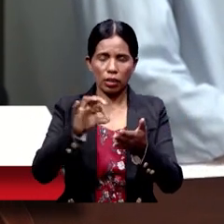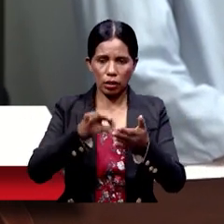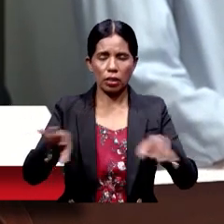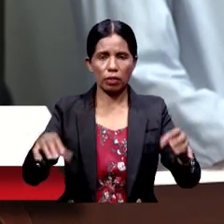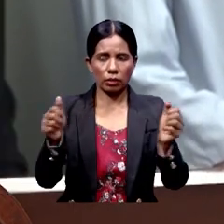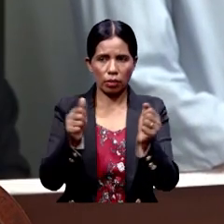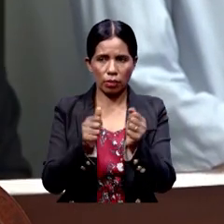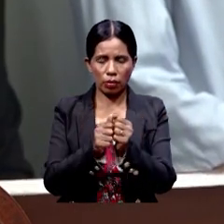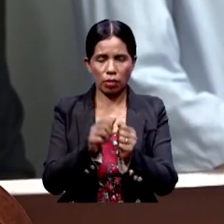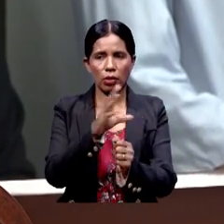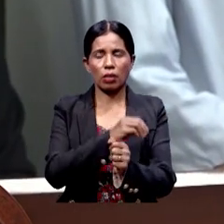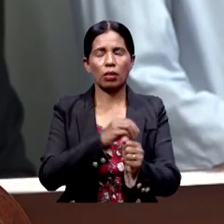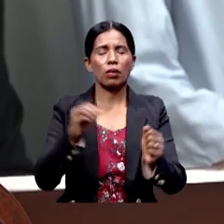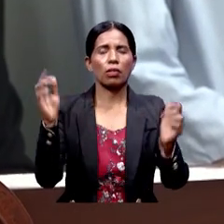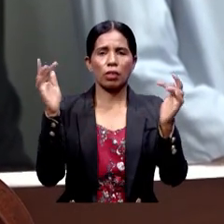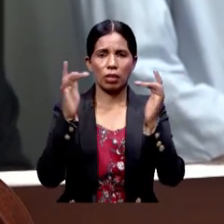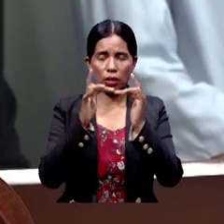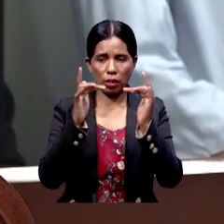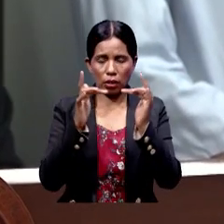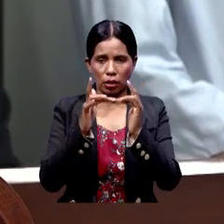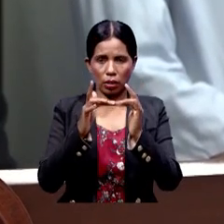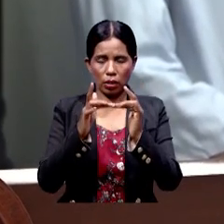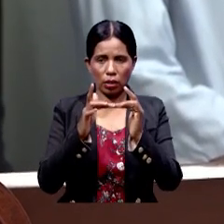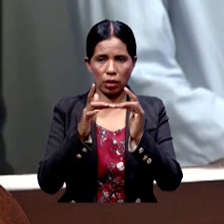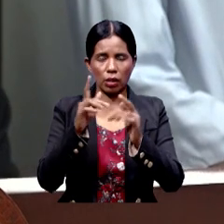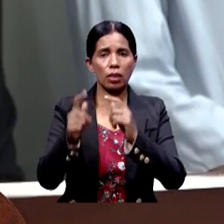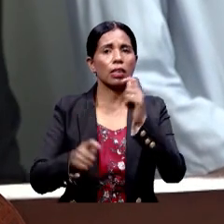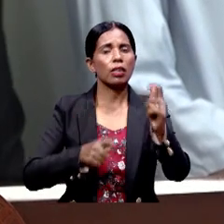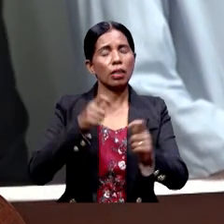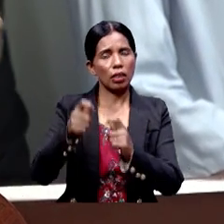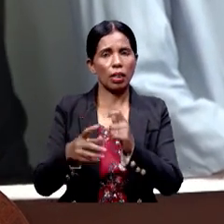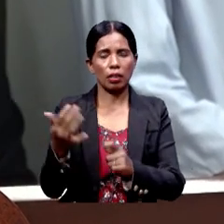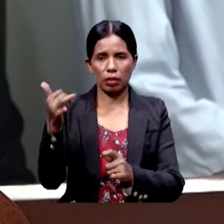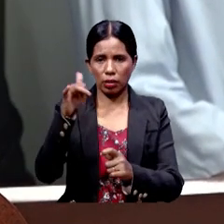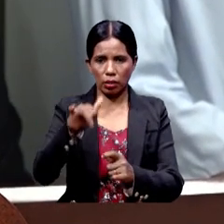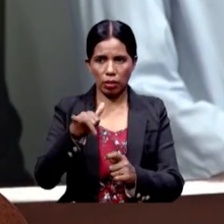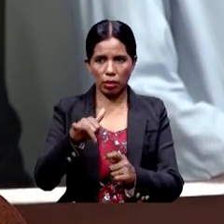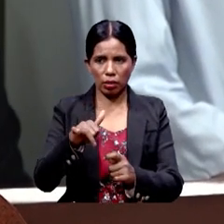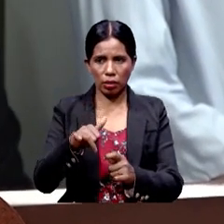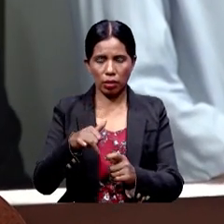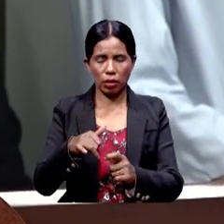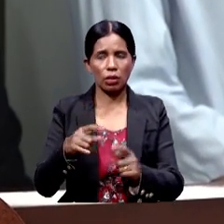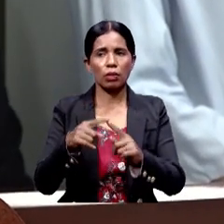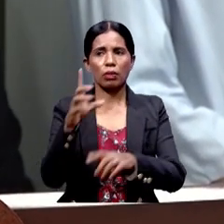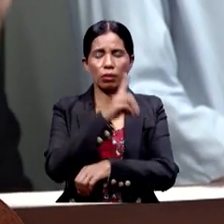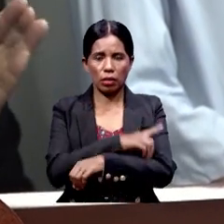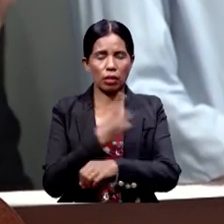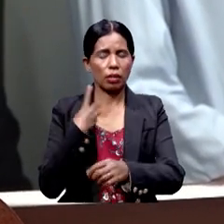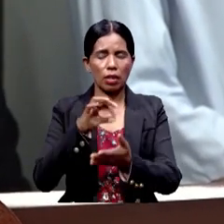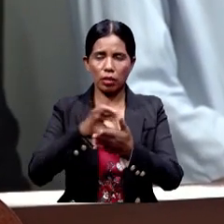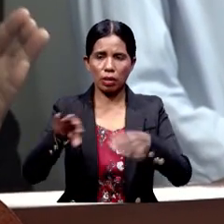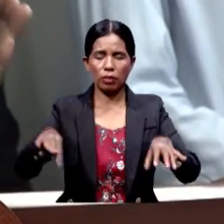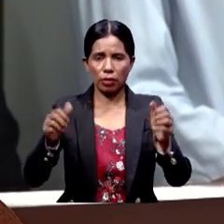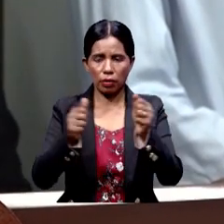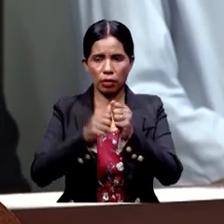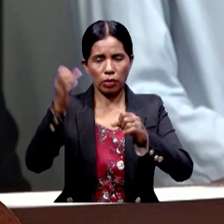o plataforma online digital ser nebe mos ohi te asina kontrak informasaun ser